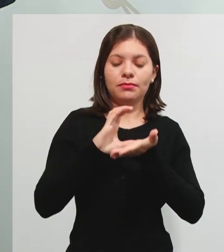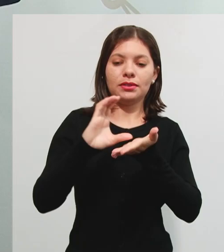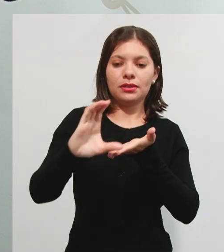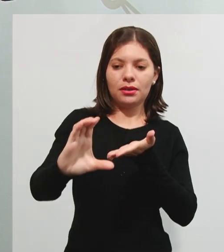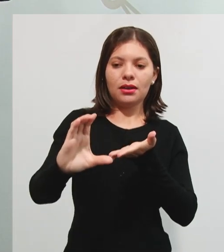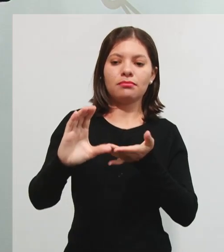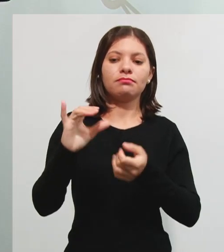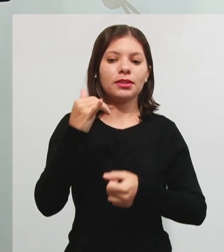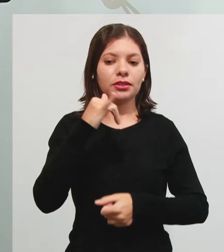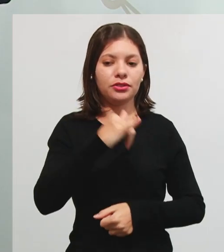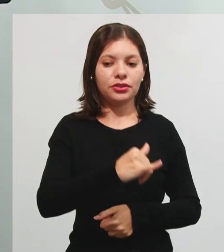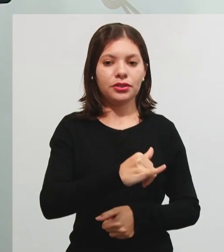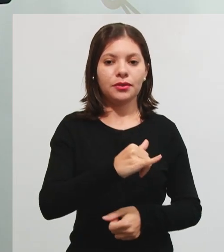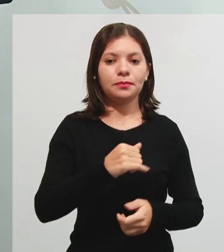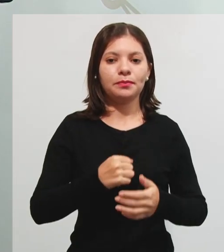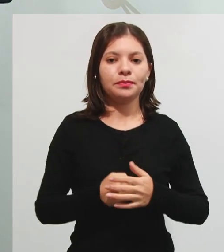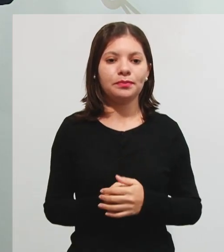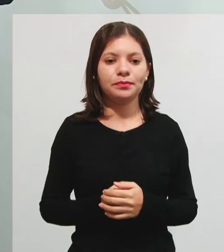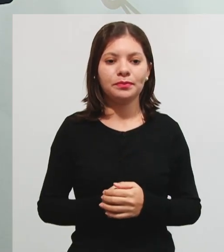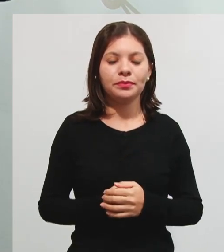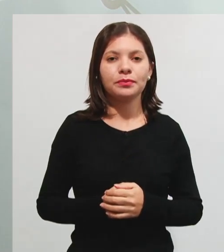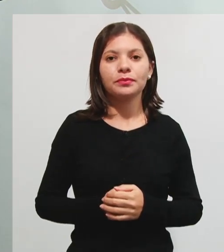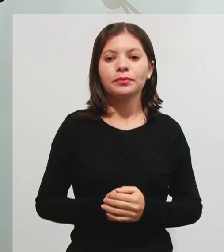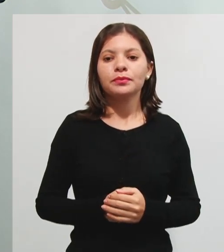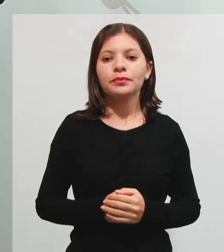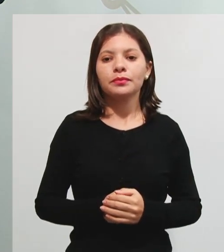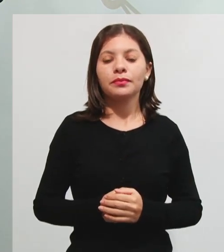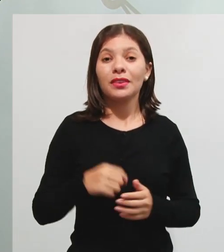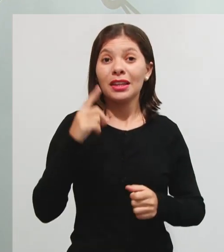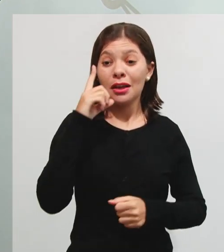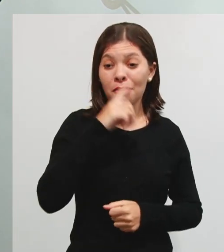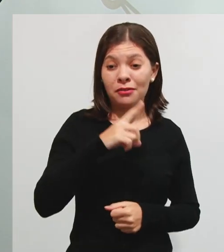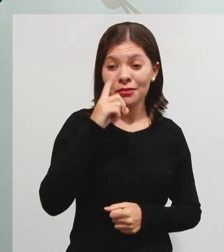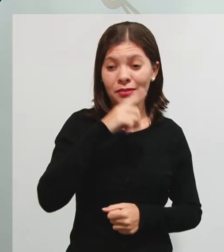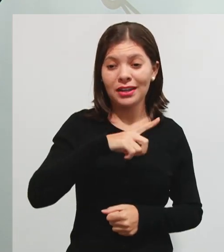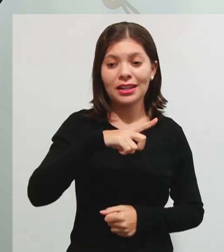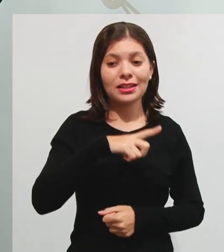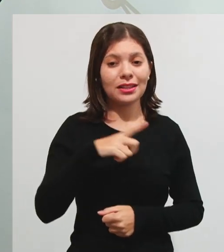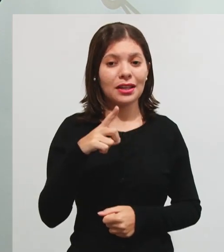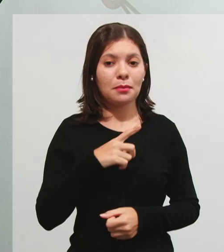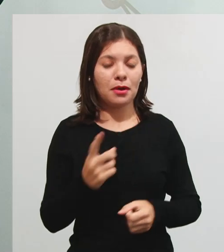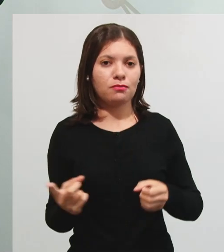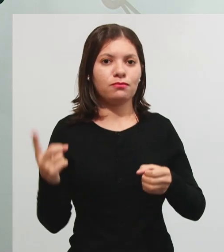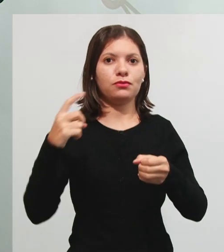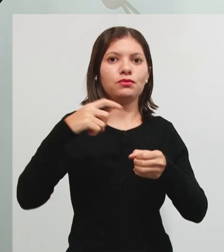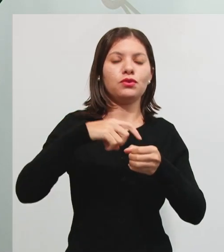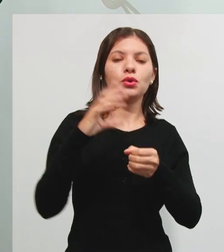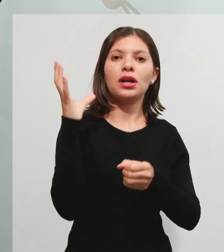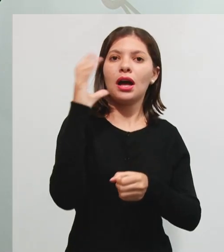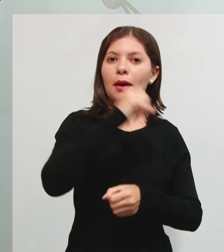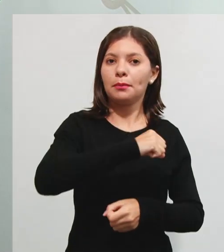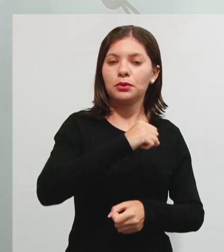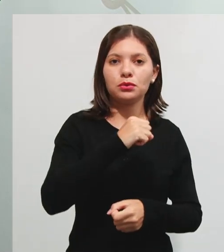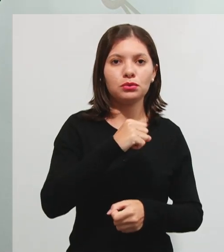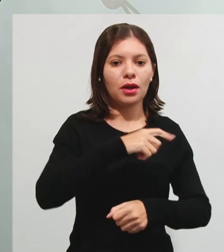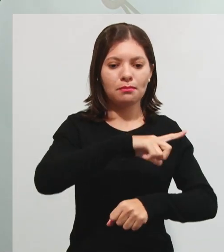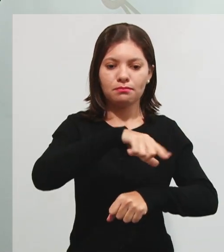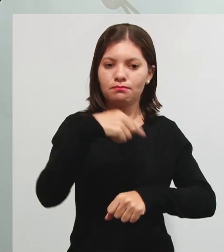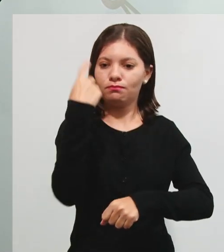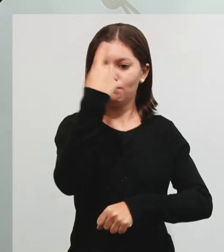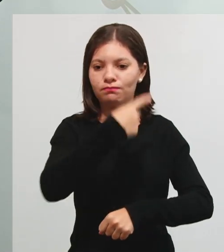parar. Ou quando há uma falha, a gente sabe que há pequenas falhas, mas volta rapidamente porque o processo é 24 horas, todo